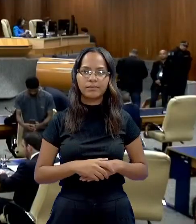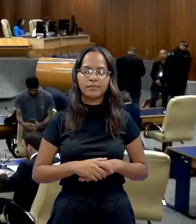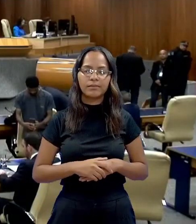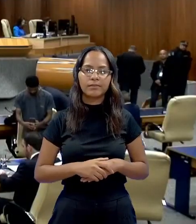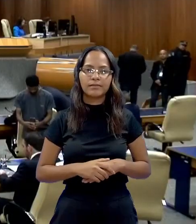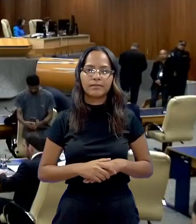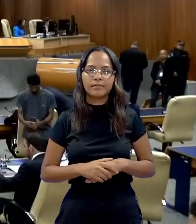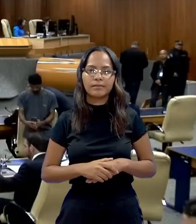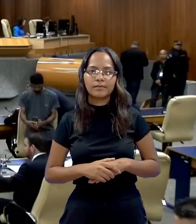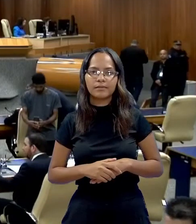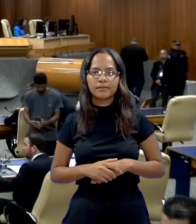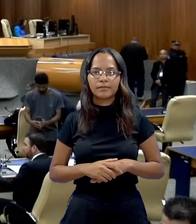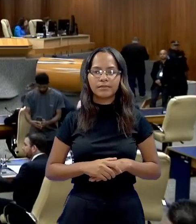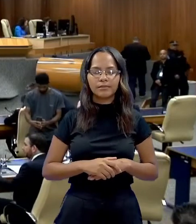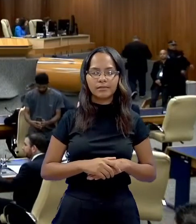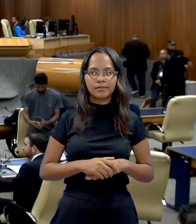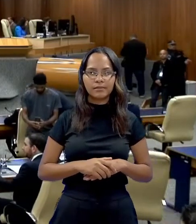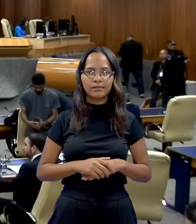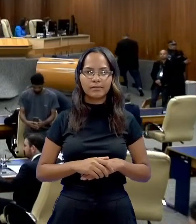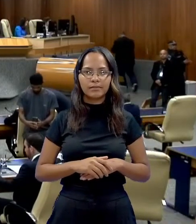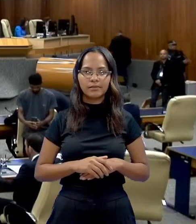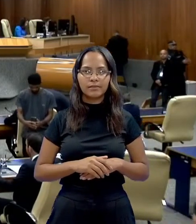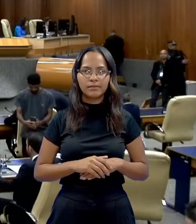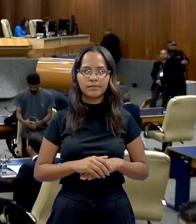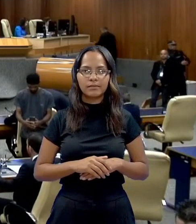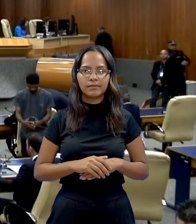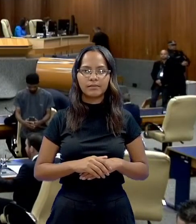Som para o vereador Wellington Bessa.